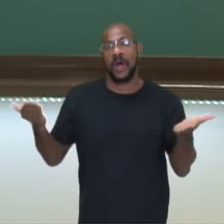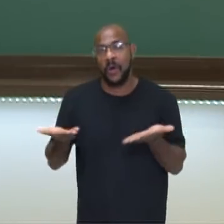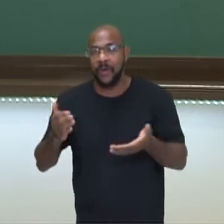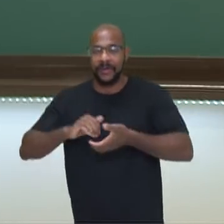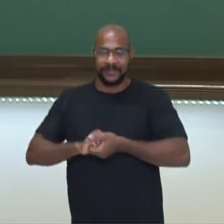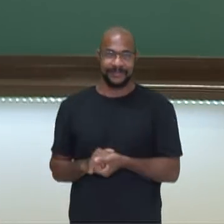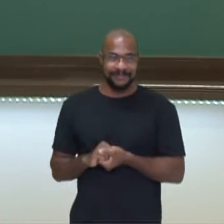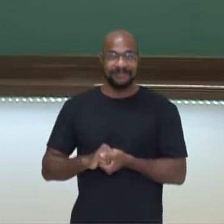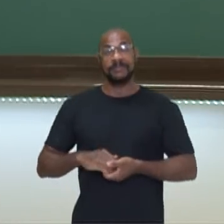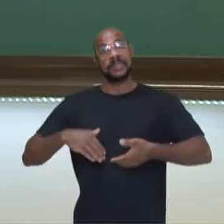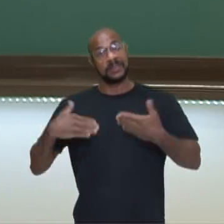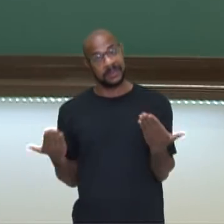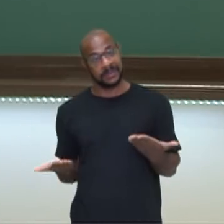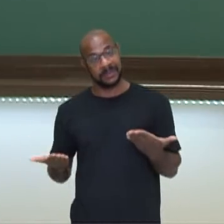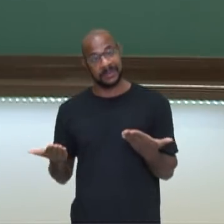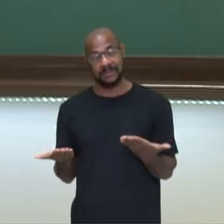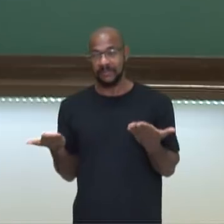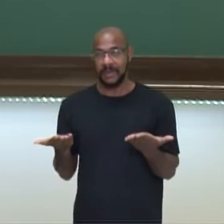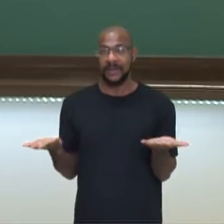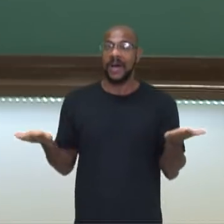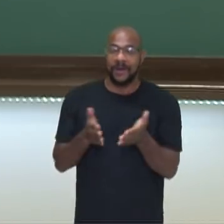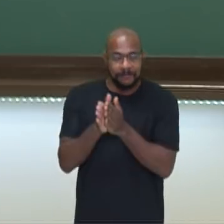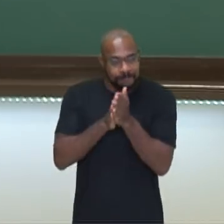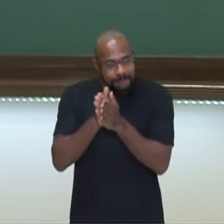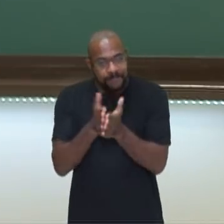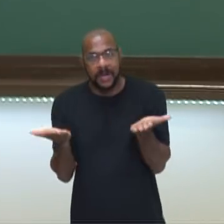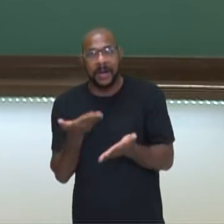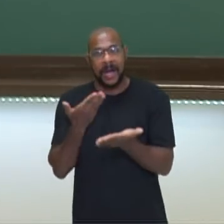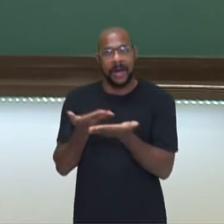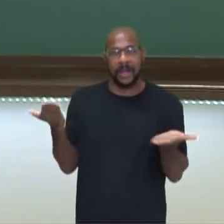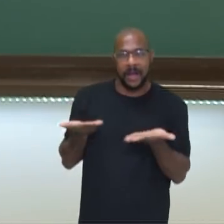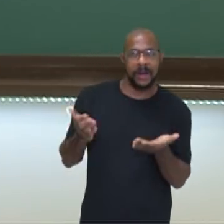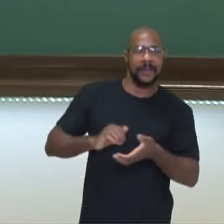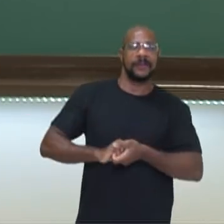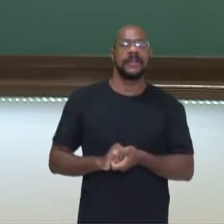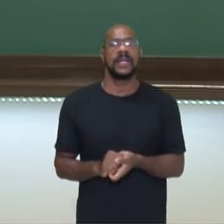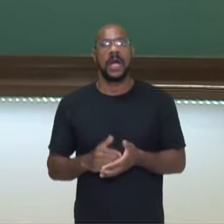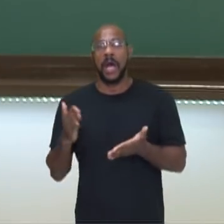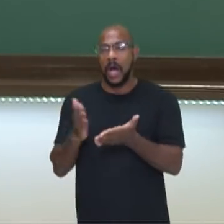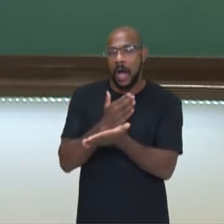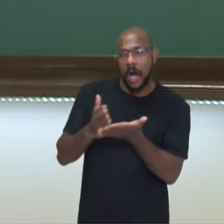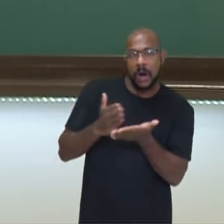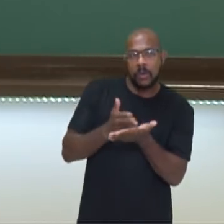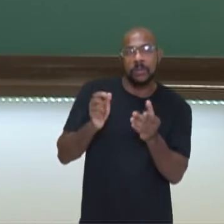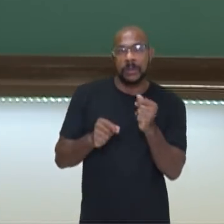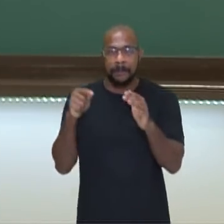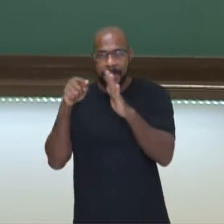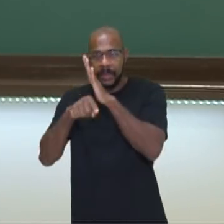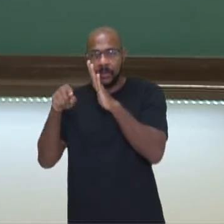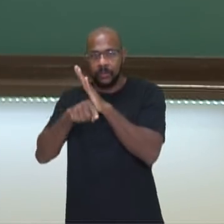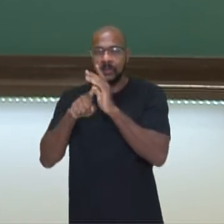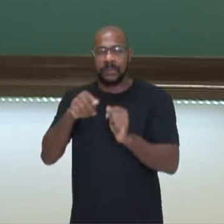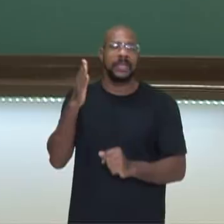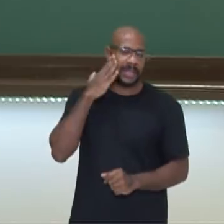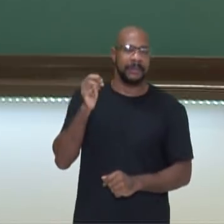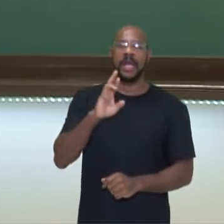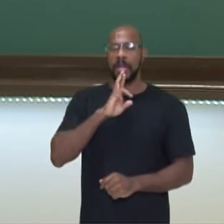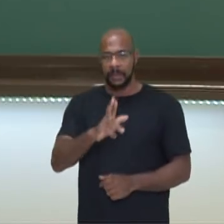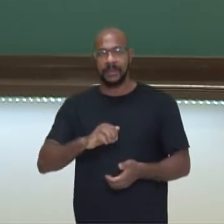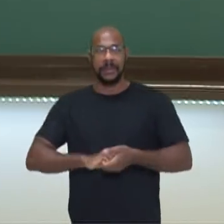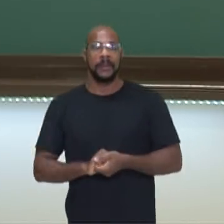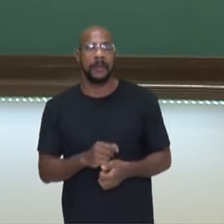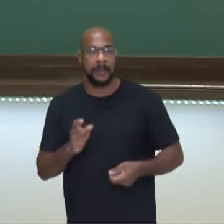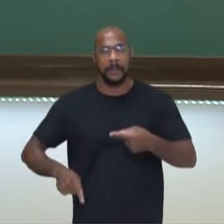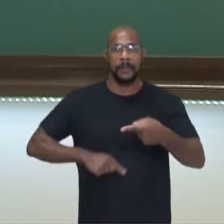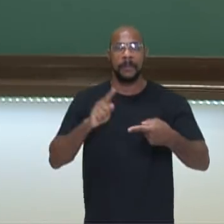Então, vamos nos aquecer para essa aula com algumas questões que com certeza você sabe responder.